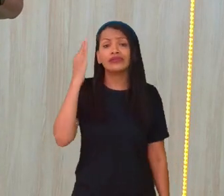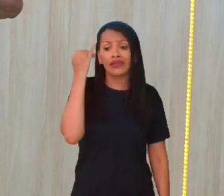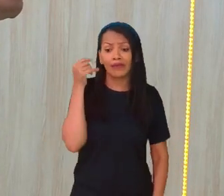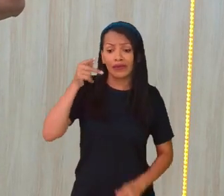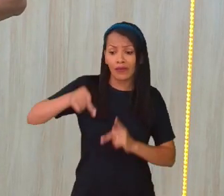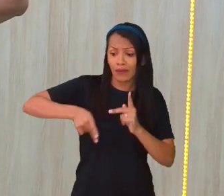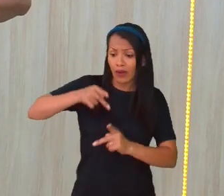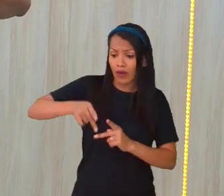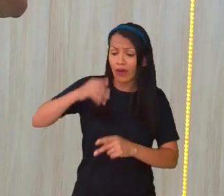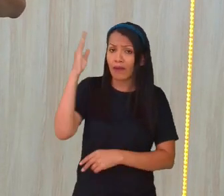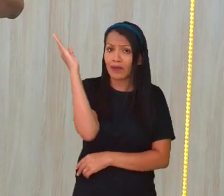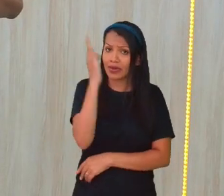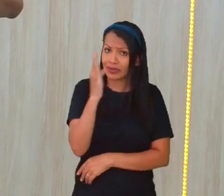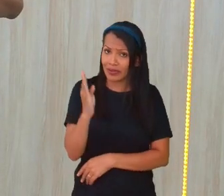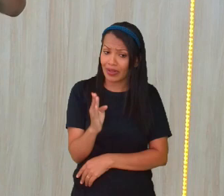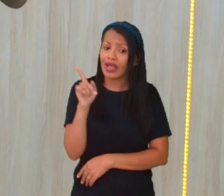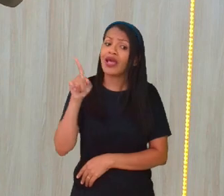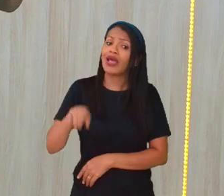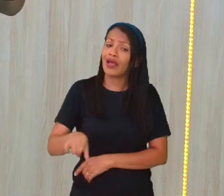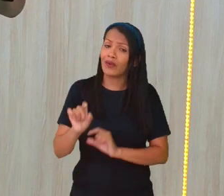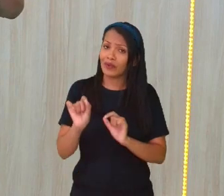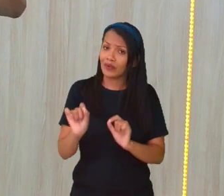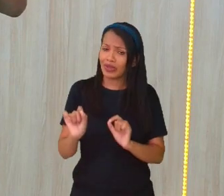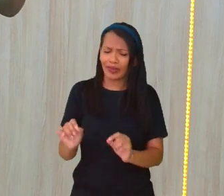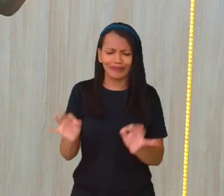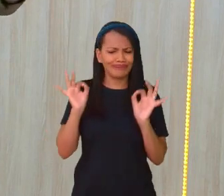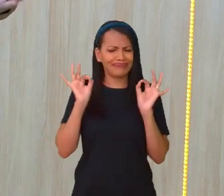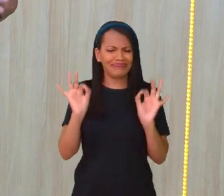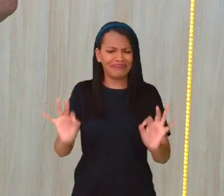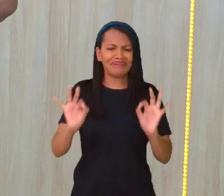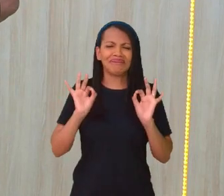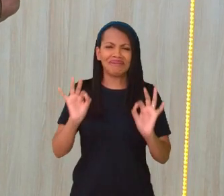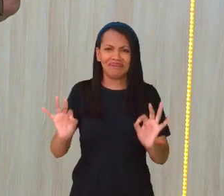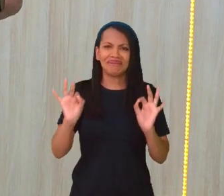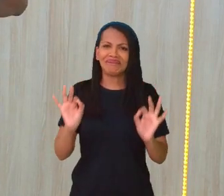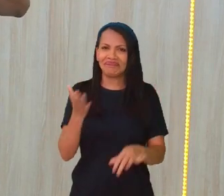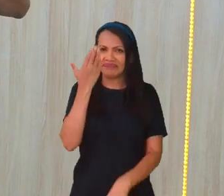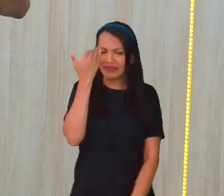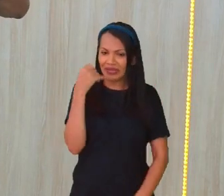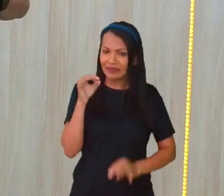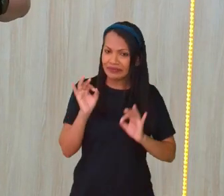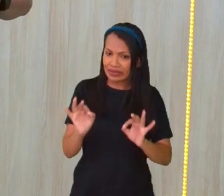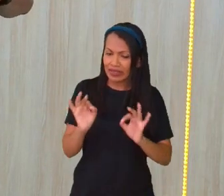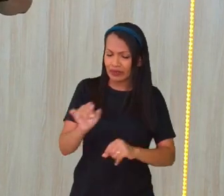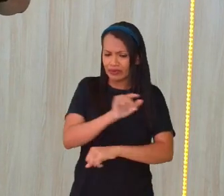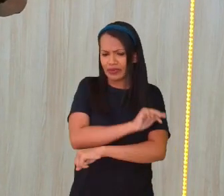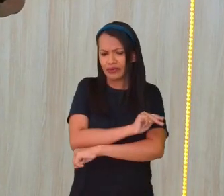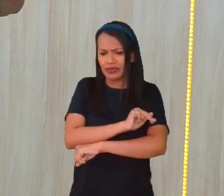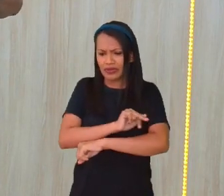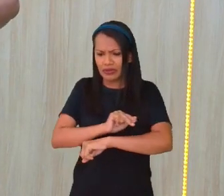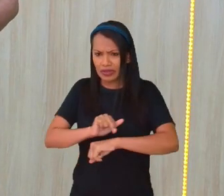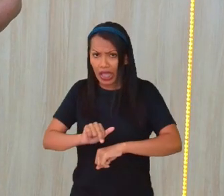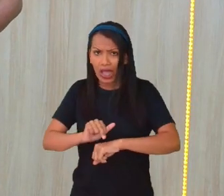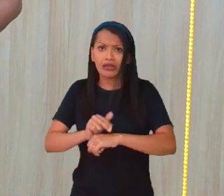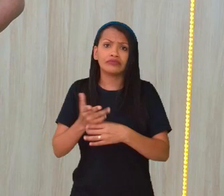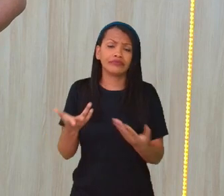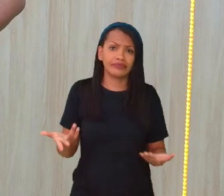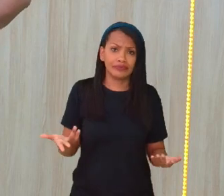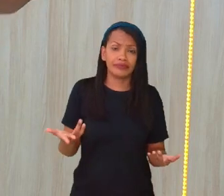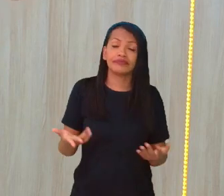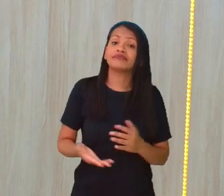brasileiro é um povo ímpar, não existe outro no mundo. Né? Essa questão de etnia, né? Raças,